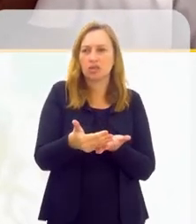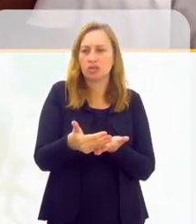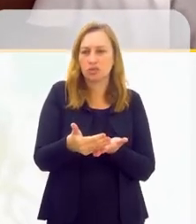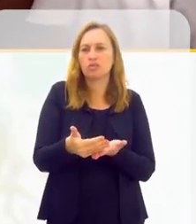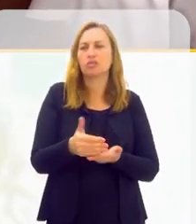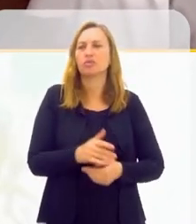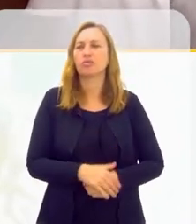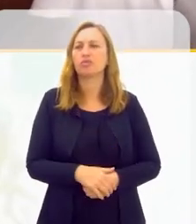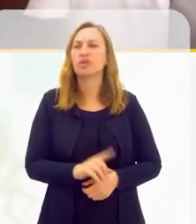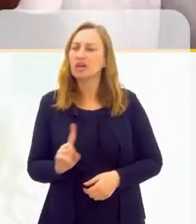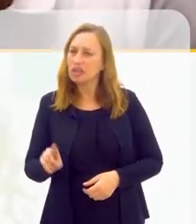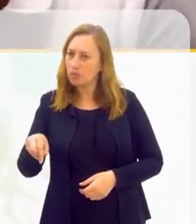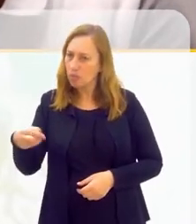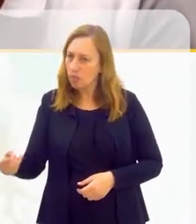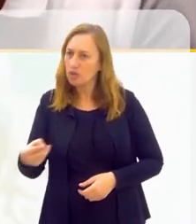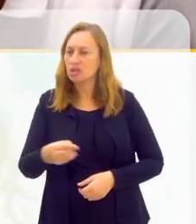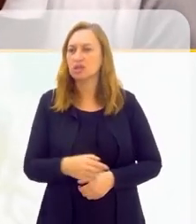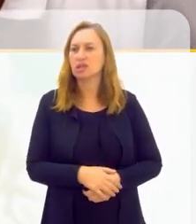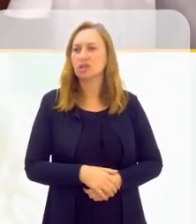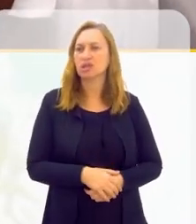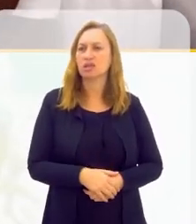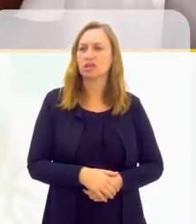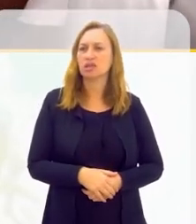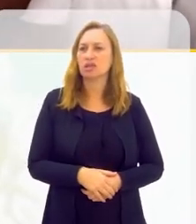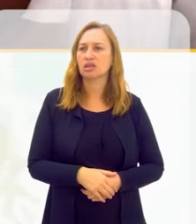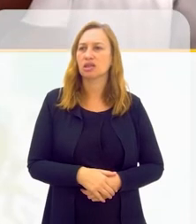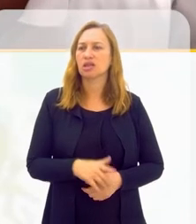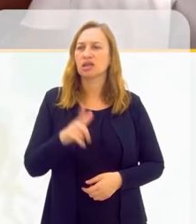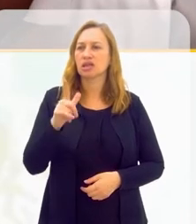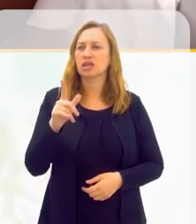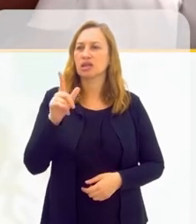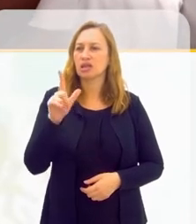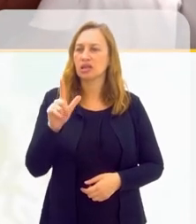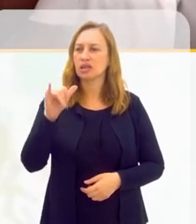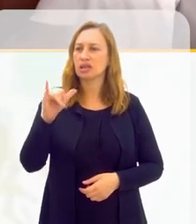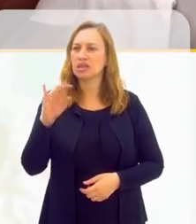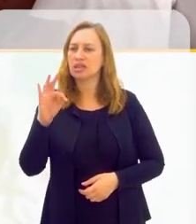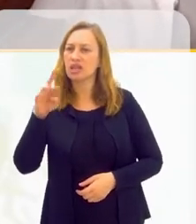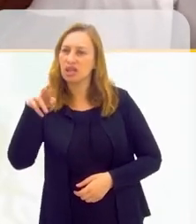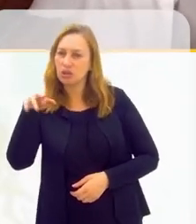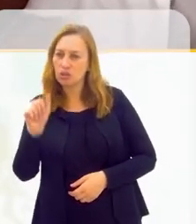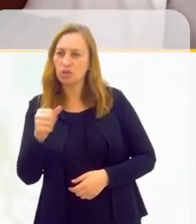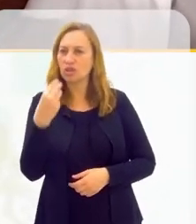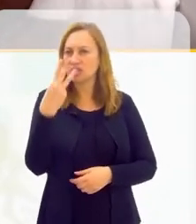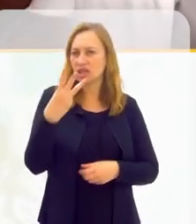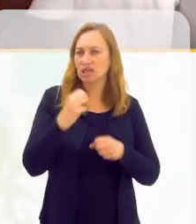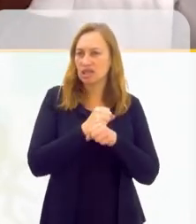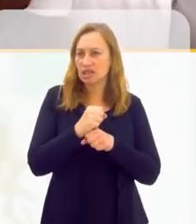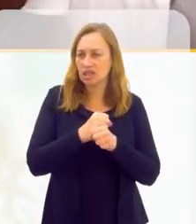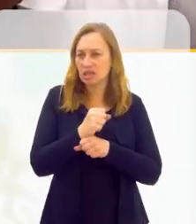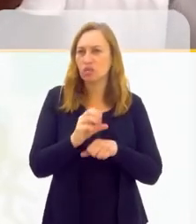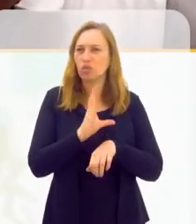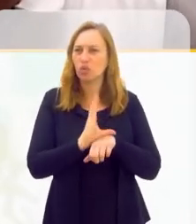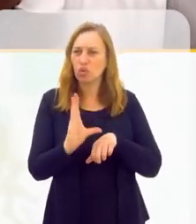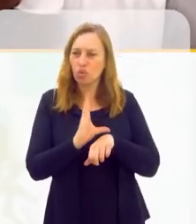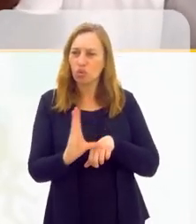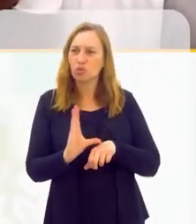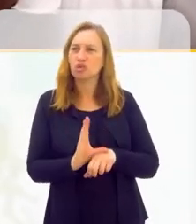interesse por esta área. Depois, a nossa licenciatura de 3 anos, portanto, o nosso curso de primeiro ciclo